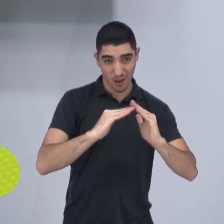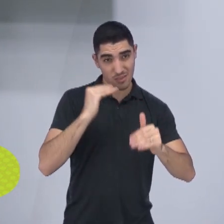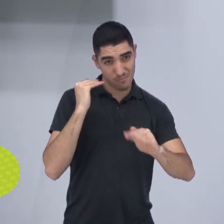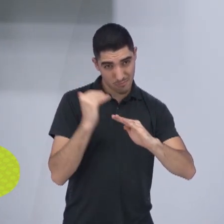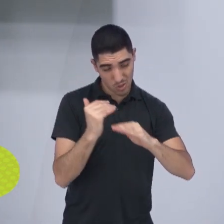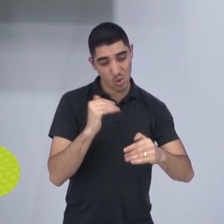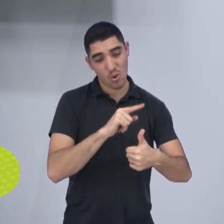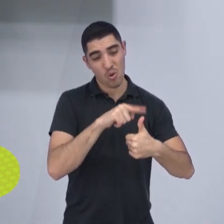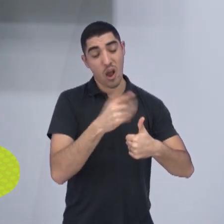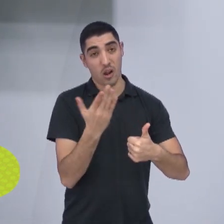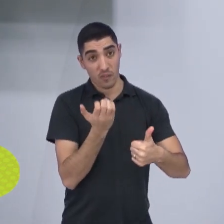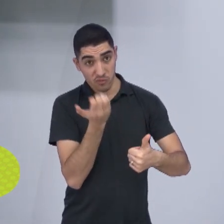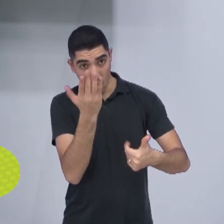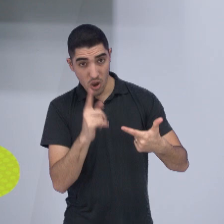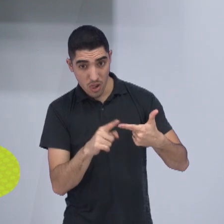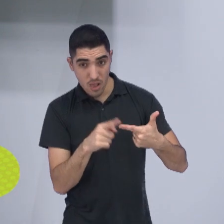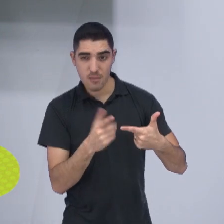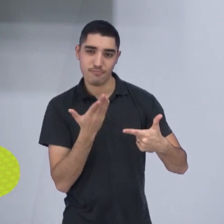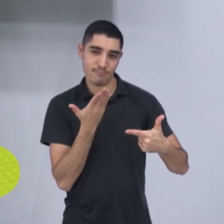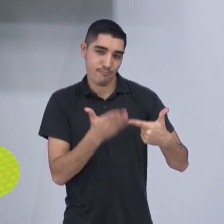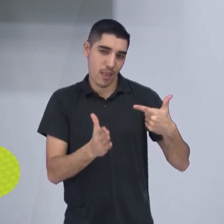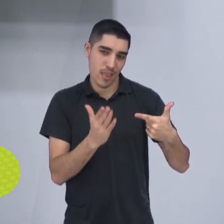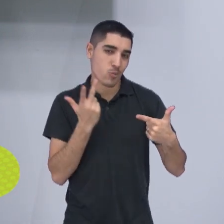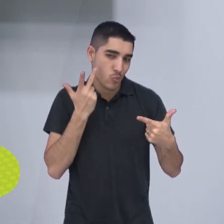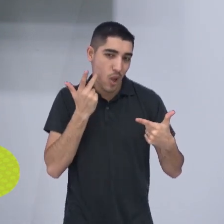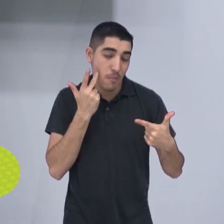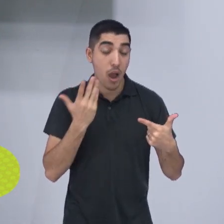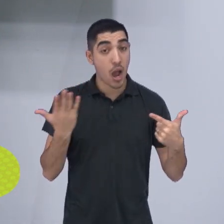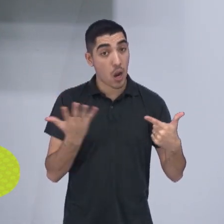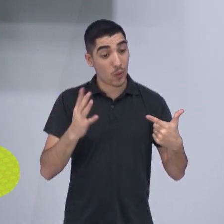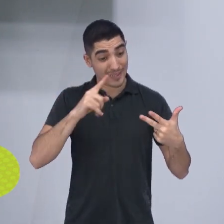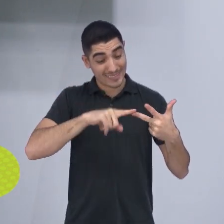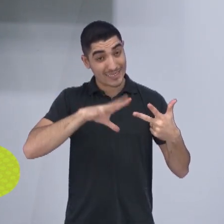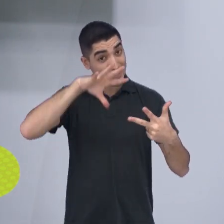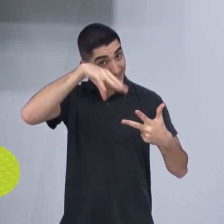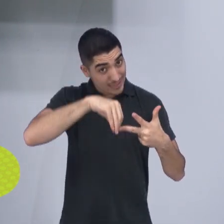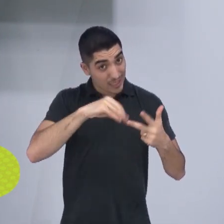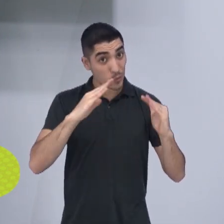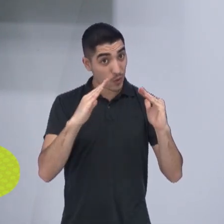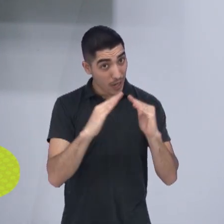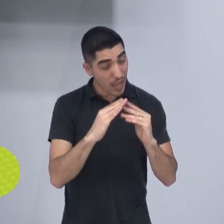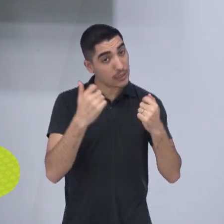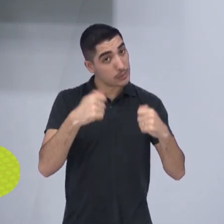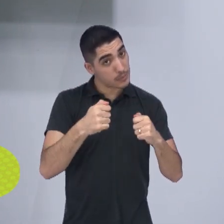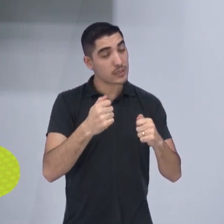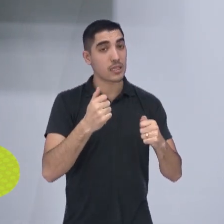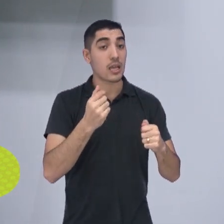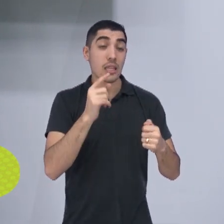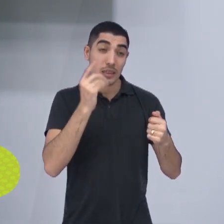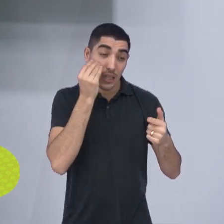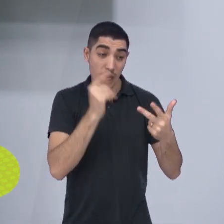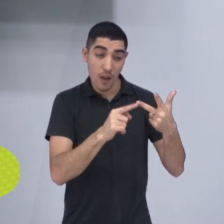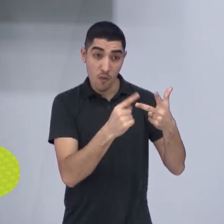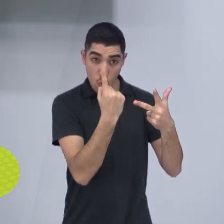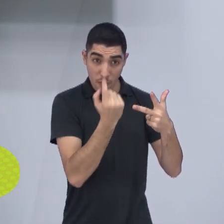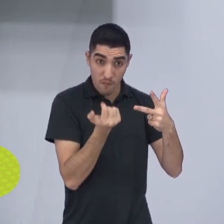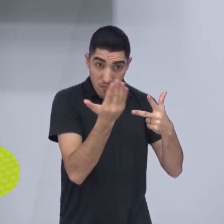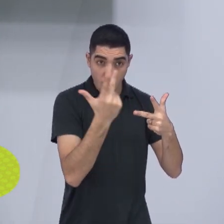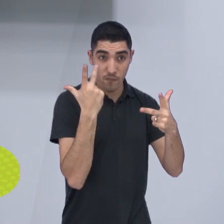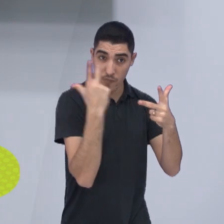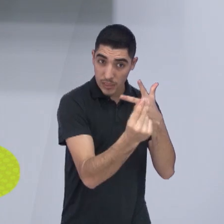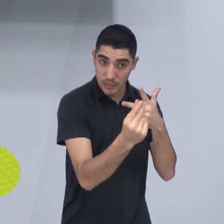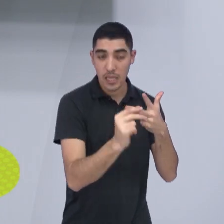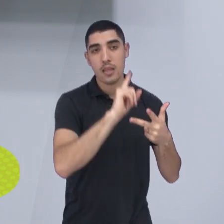em casa, fora de casa, o que é em tese normal. Enfim, tem que tentar recuperar, vencer uma partida fora de casa e fazer o dever de casa nas